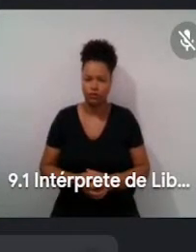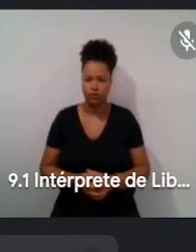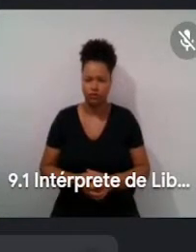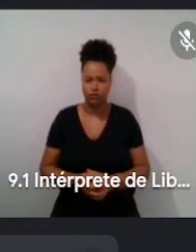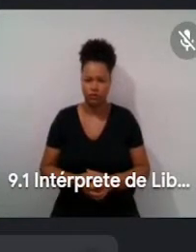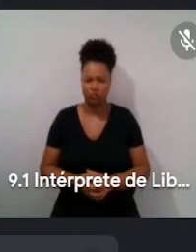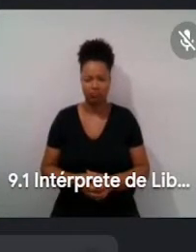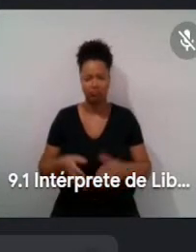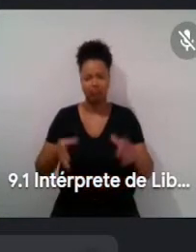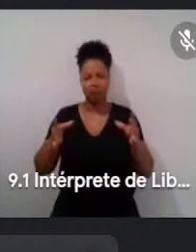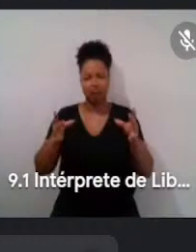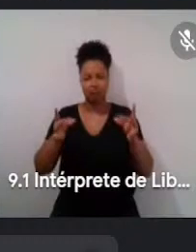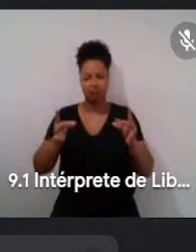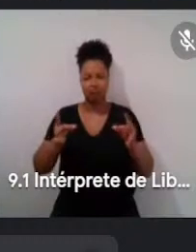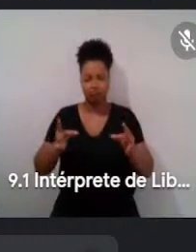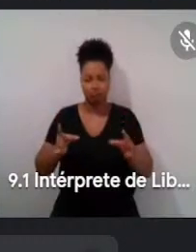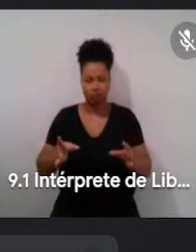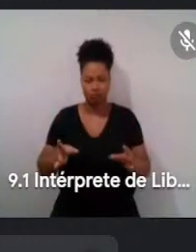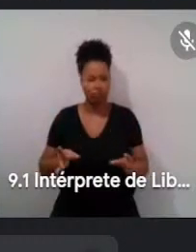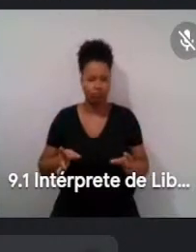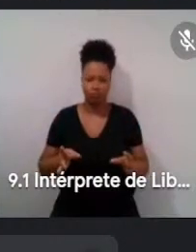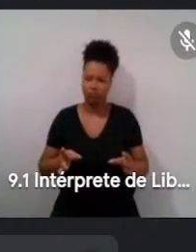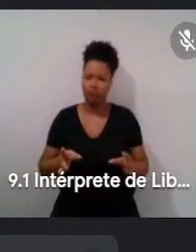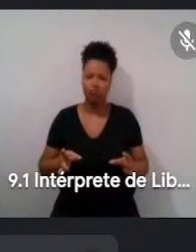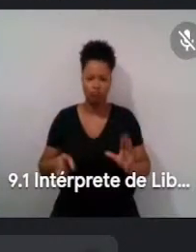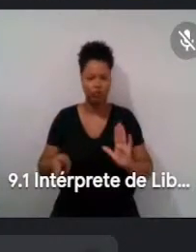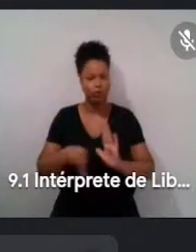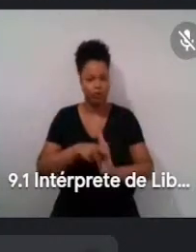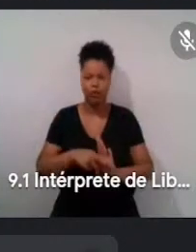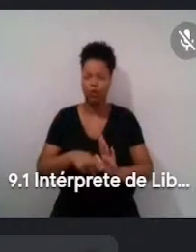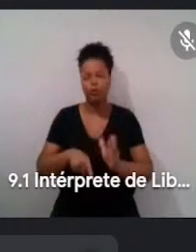os detalhamentos de praxe das pesquisas,